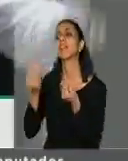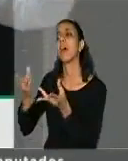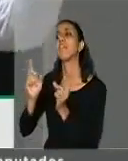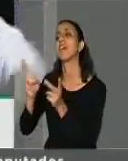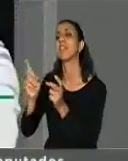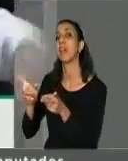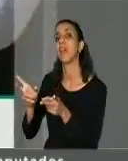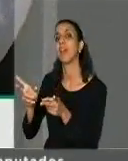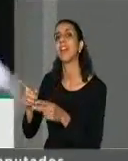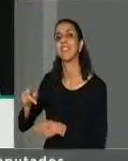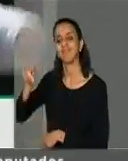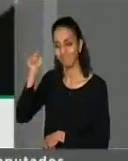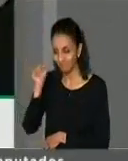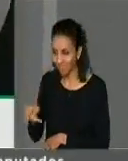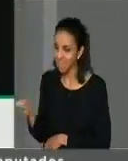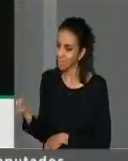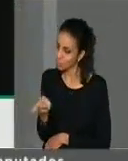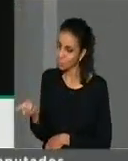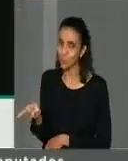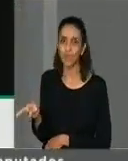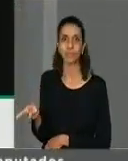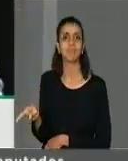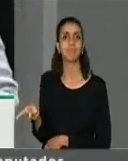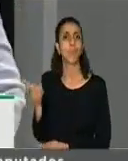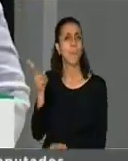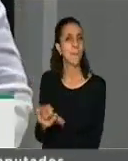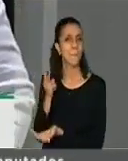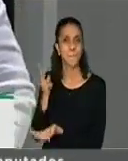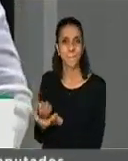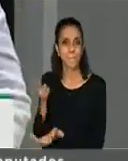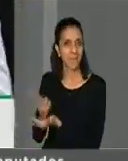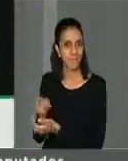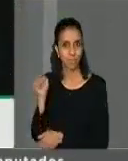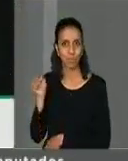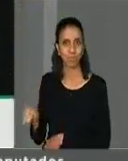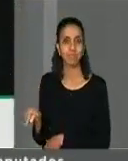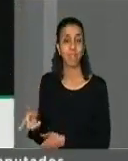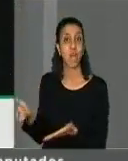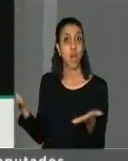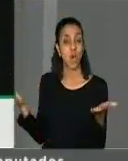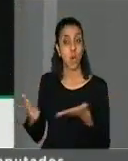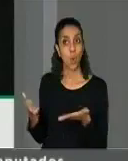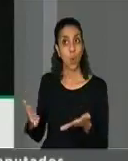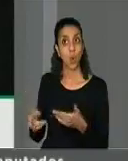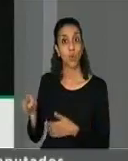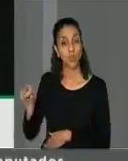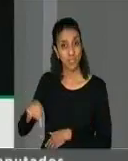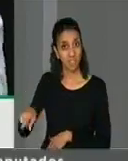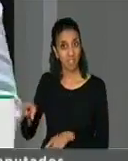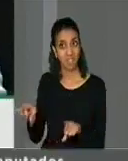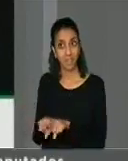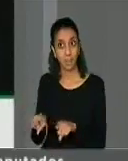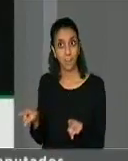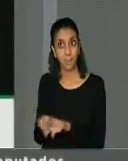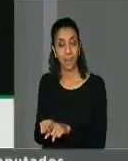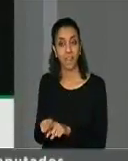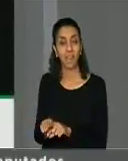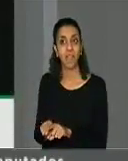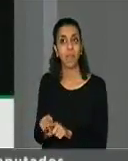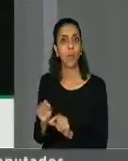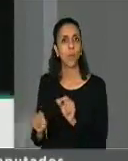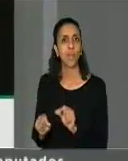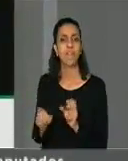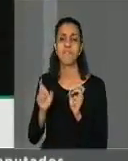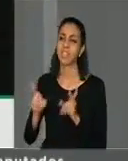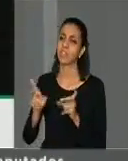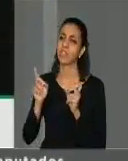Petrobras? Eram exatamente os mesmos que hoje estão entregando e